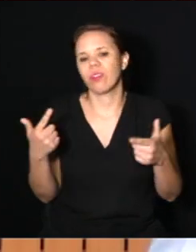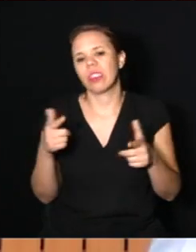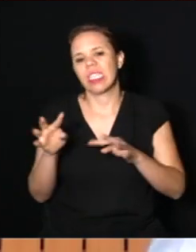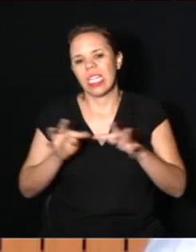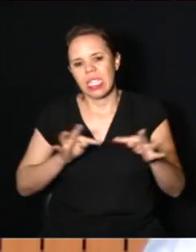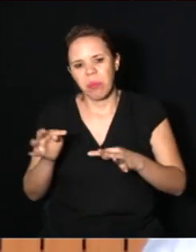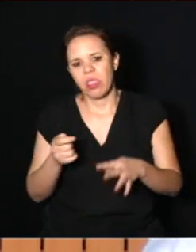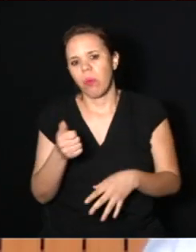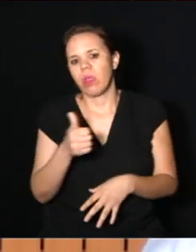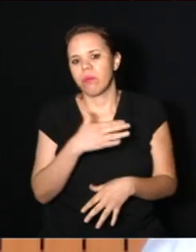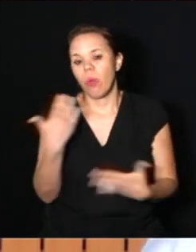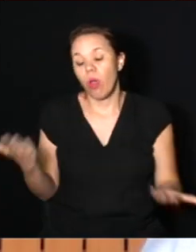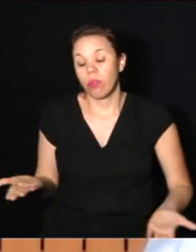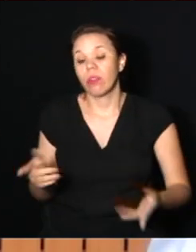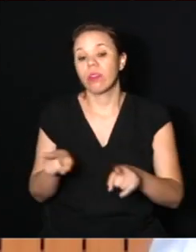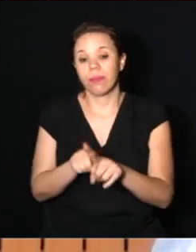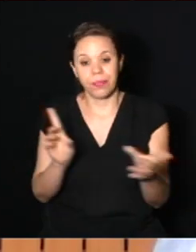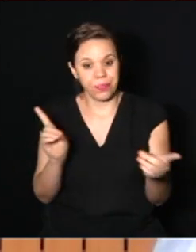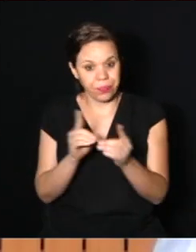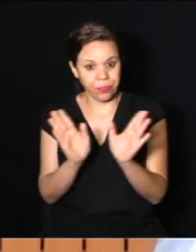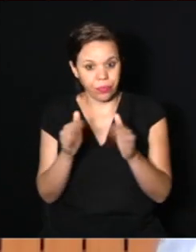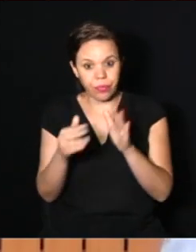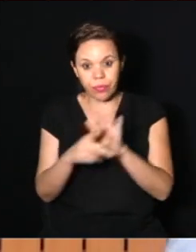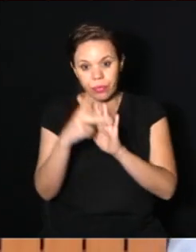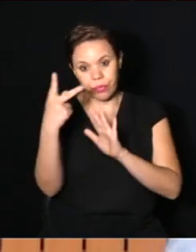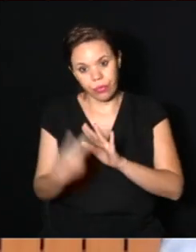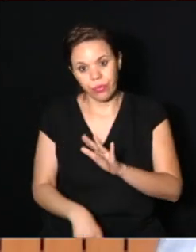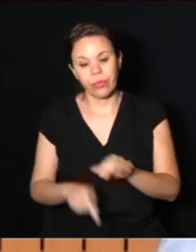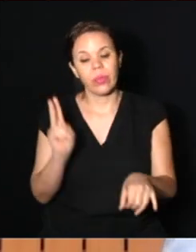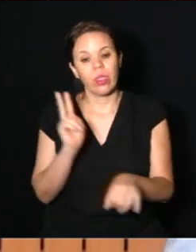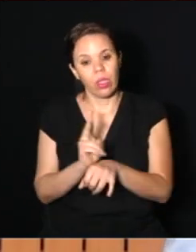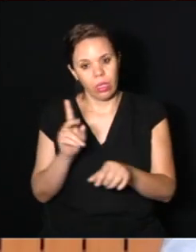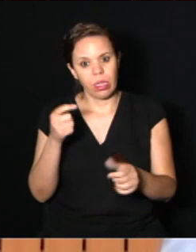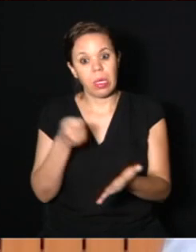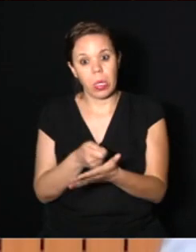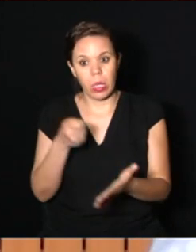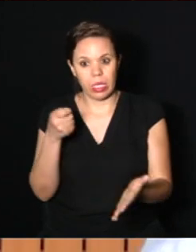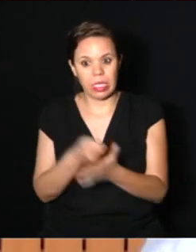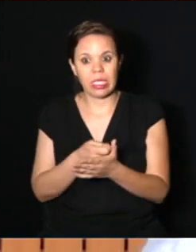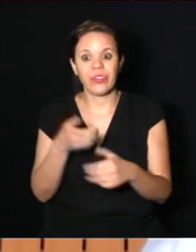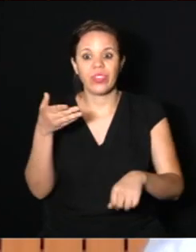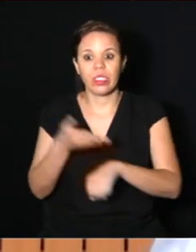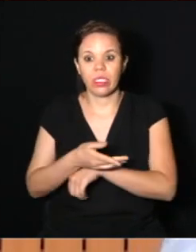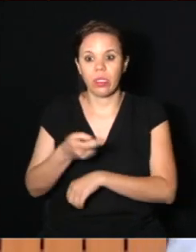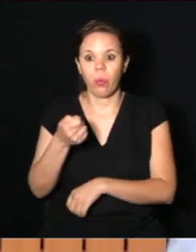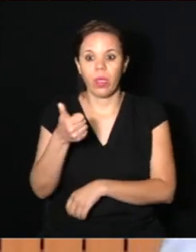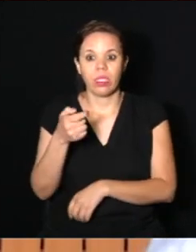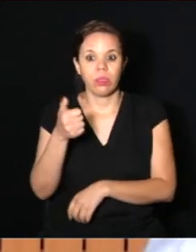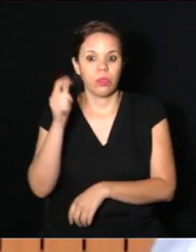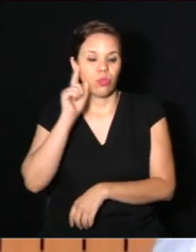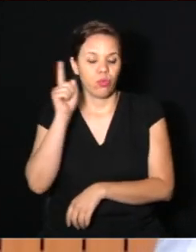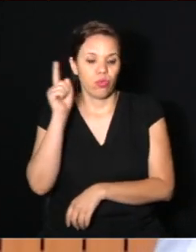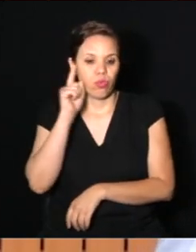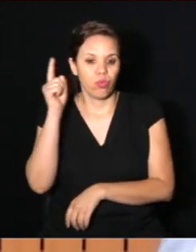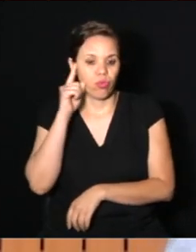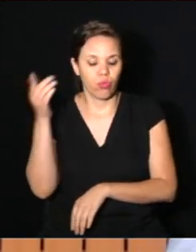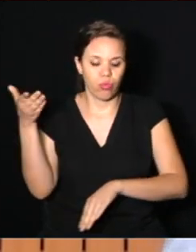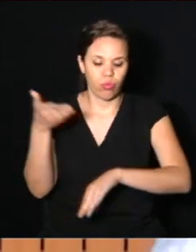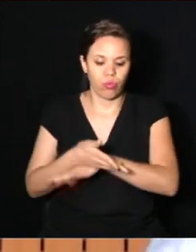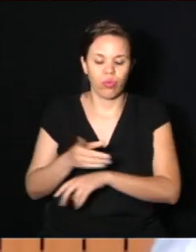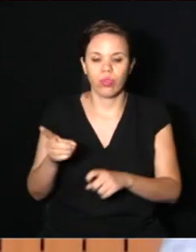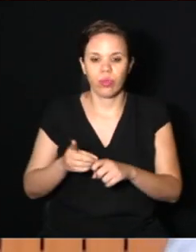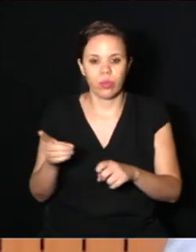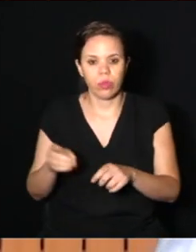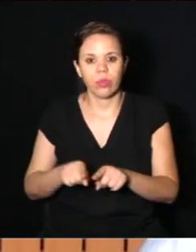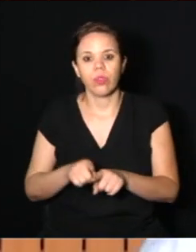tratamento especializado, né, que muitas vezes exige visitas quase que diárias, quando não diárias, do serviço, uso